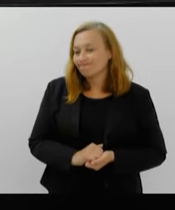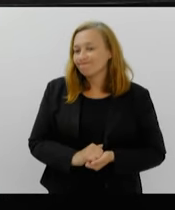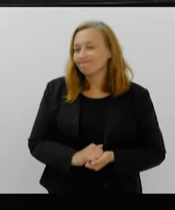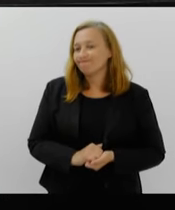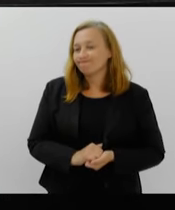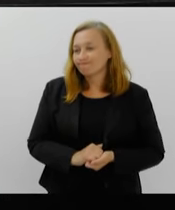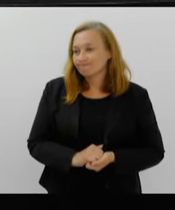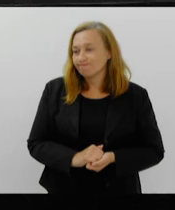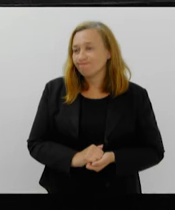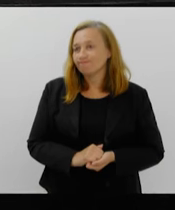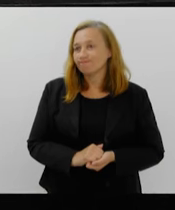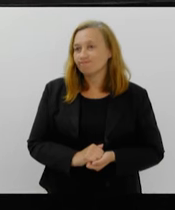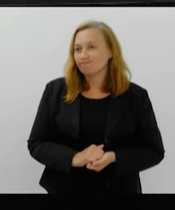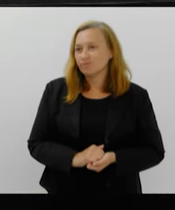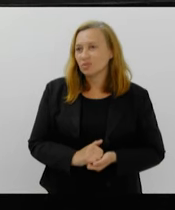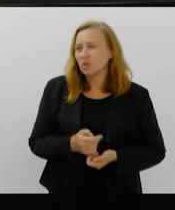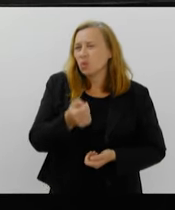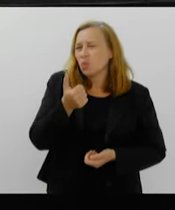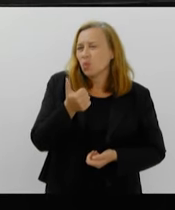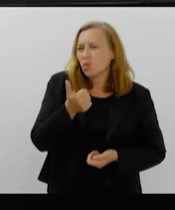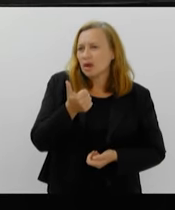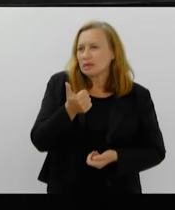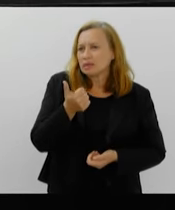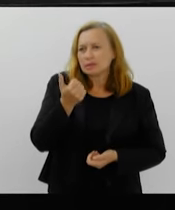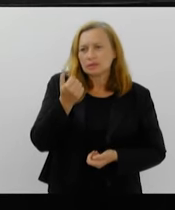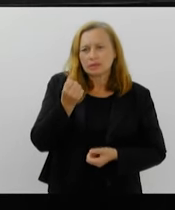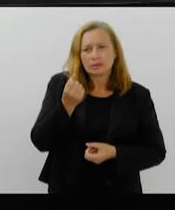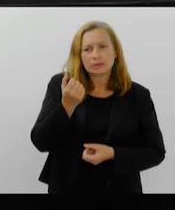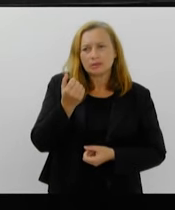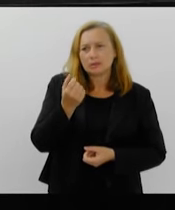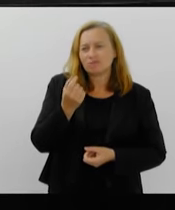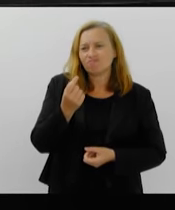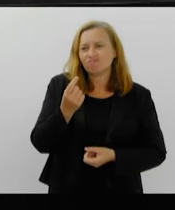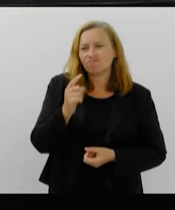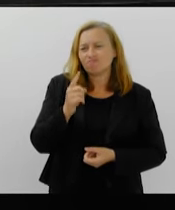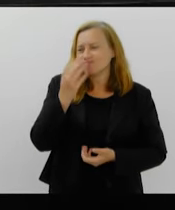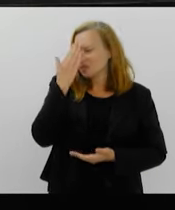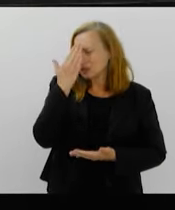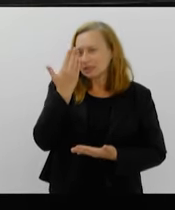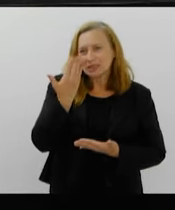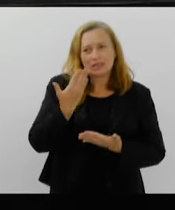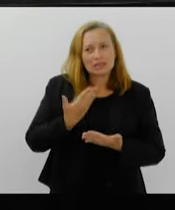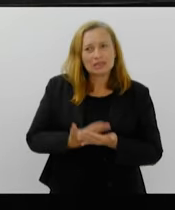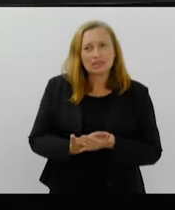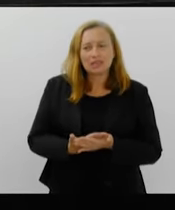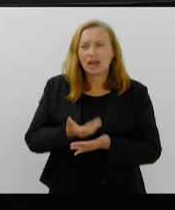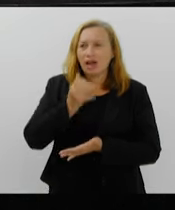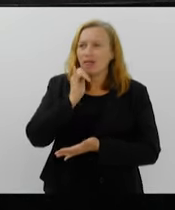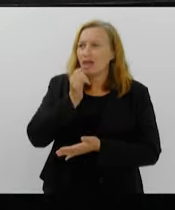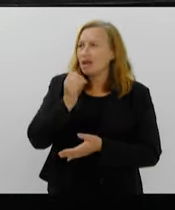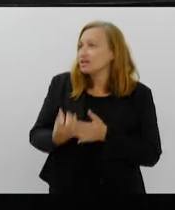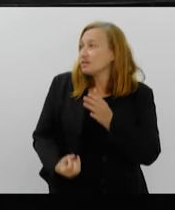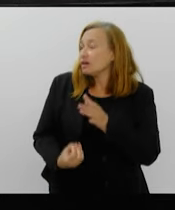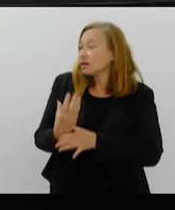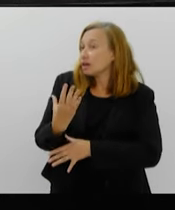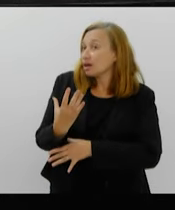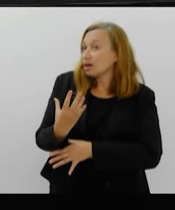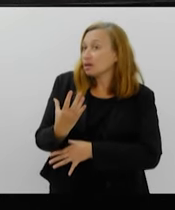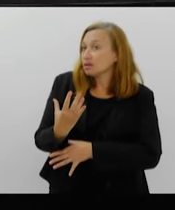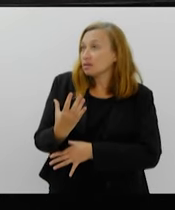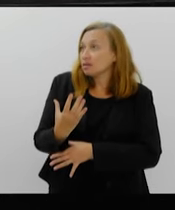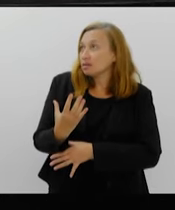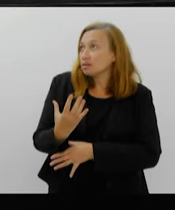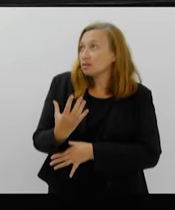brincadeira é quase que inacreditável a narrativa que se constrói que